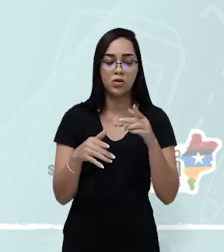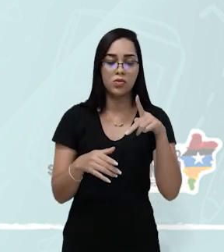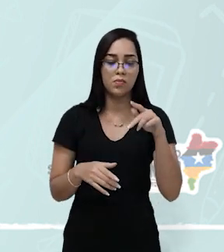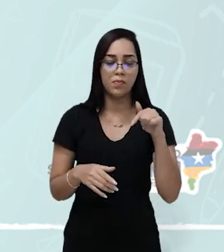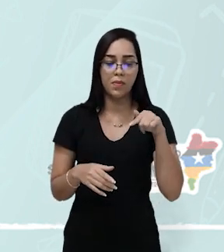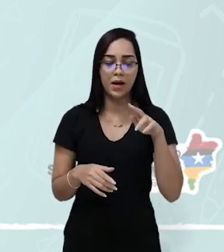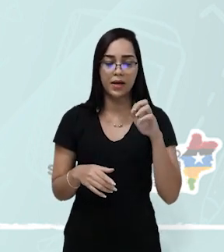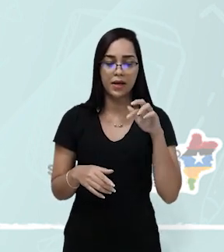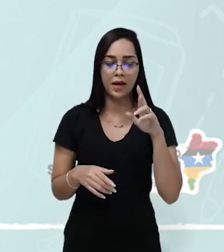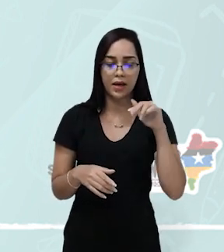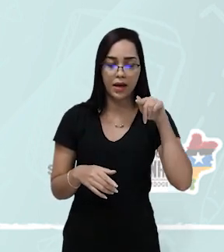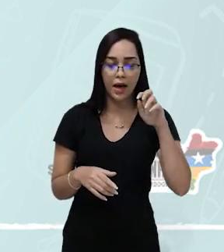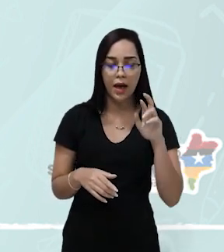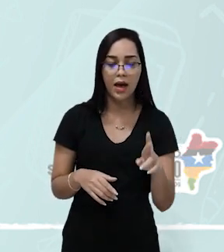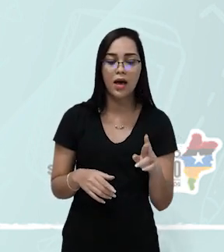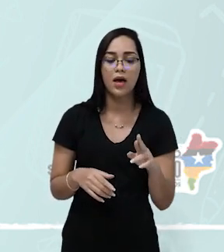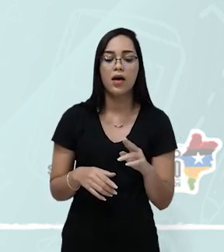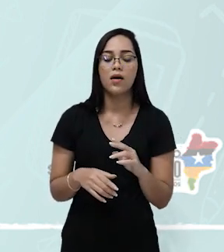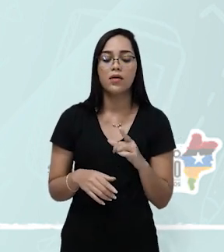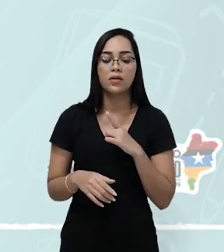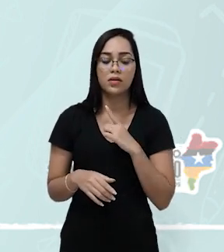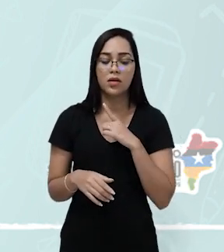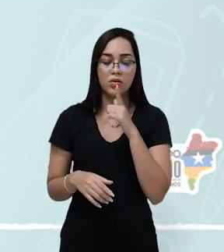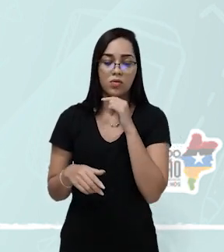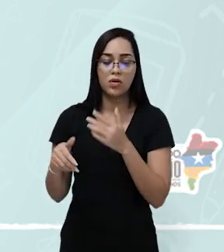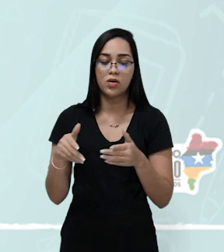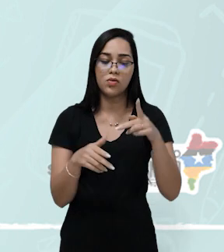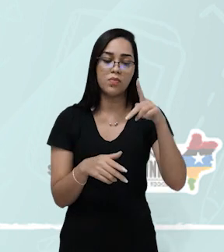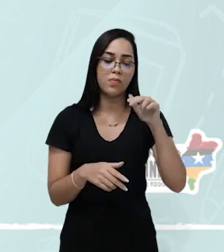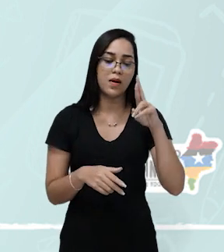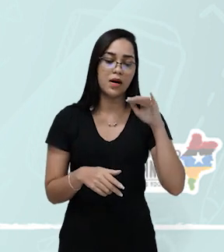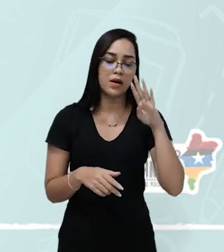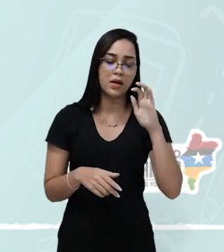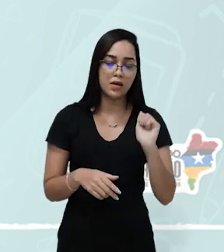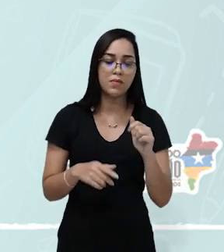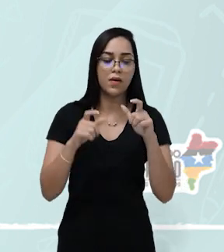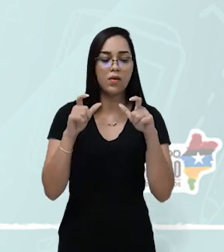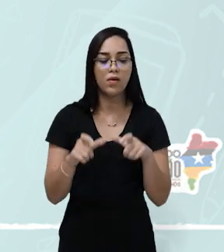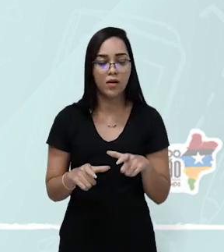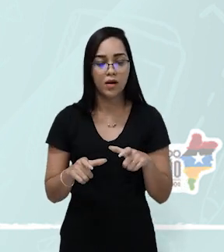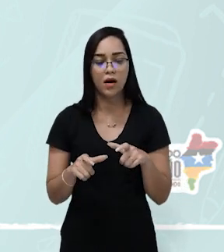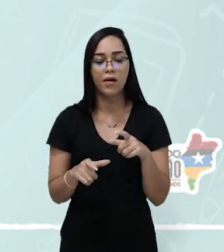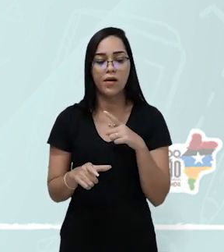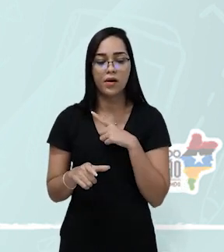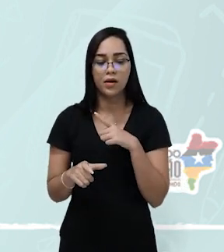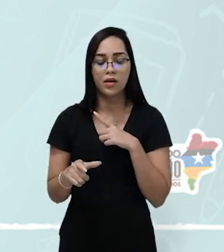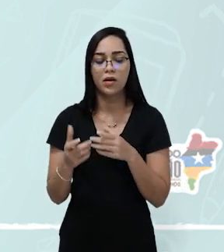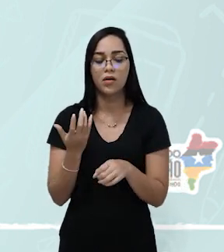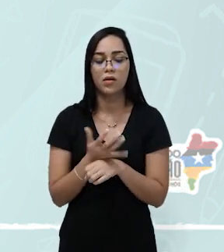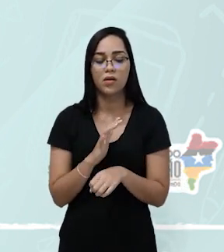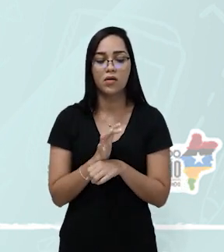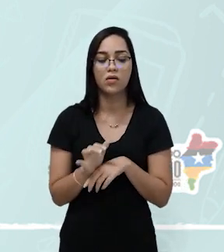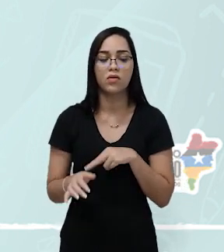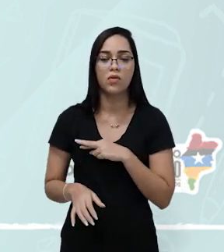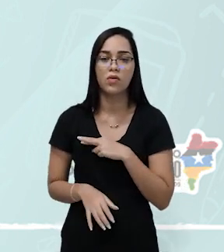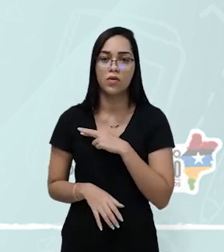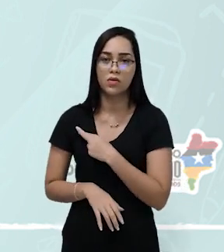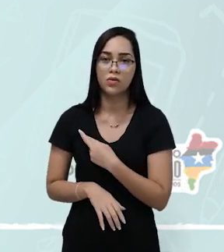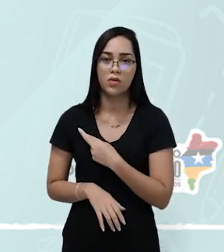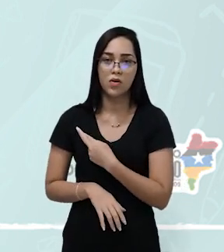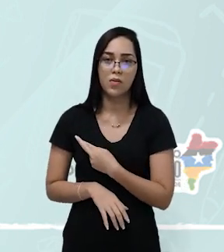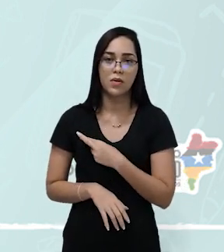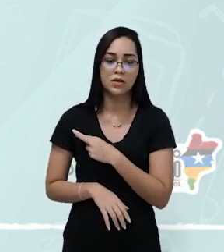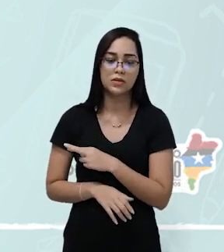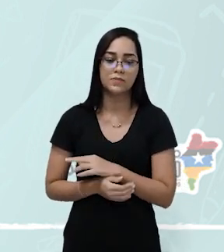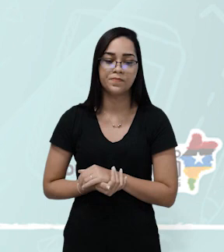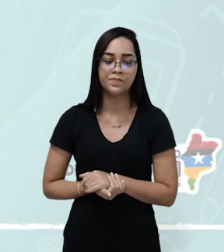do rio Paquequer, um afluente do rio Paraíba, e esse é o local em que se dá a ação